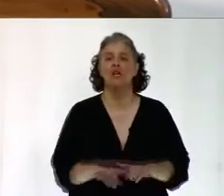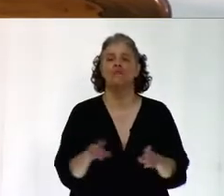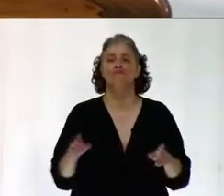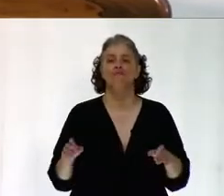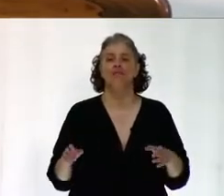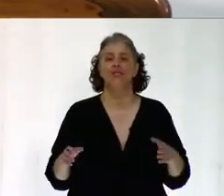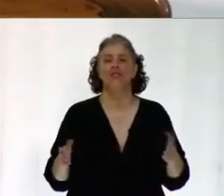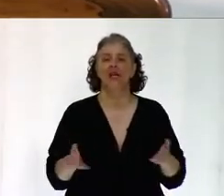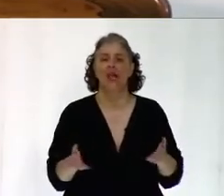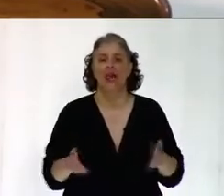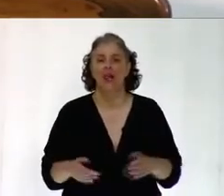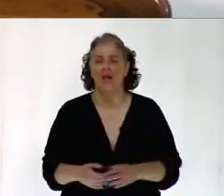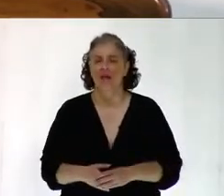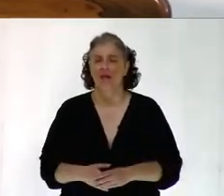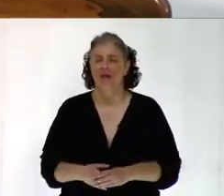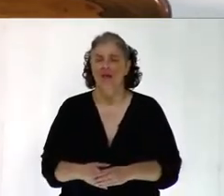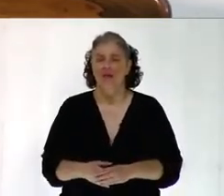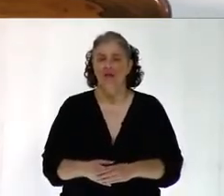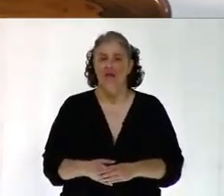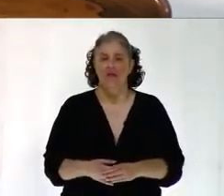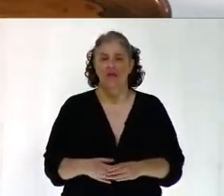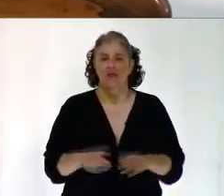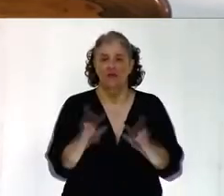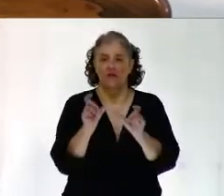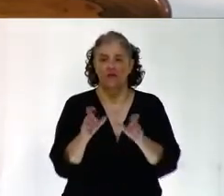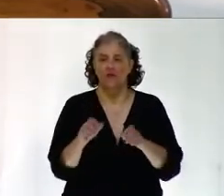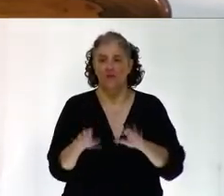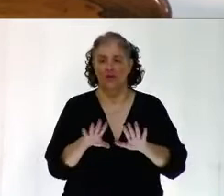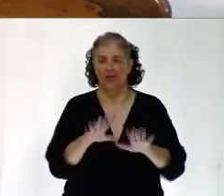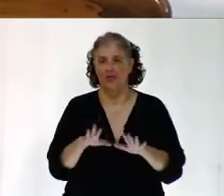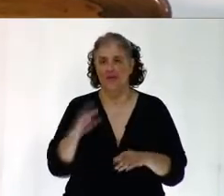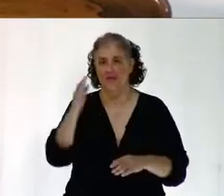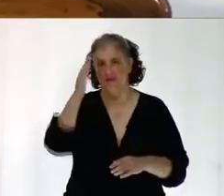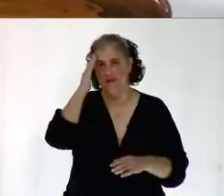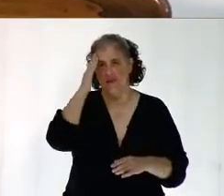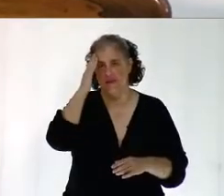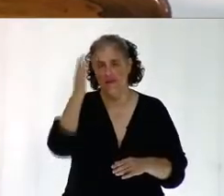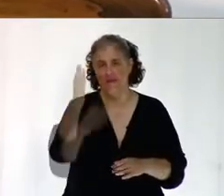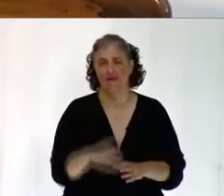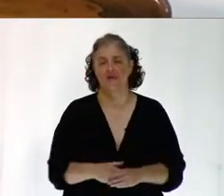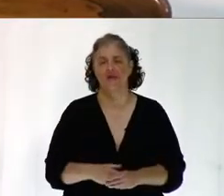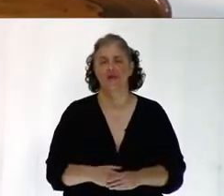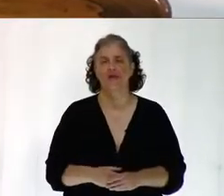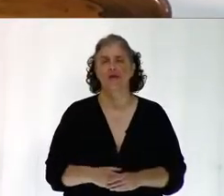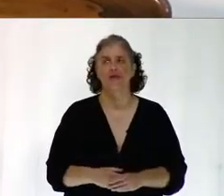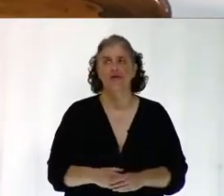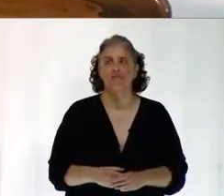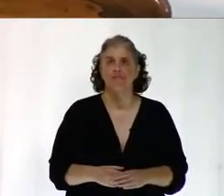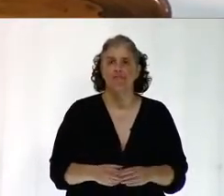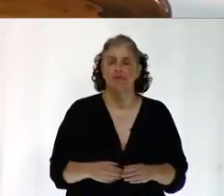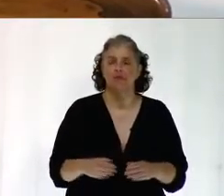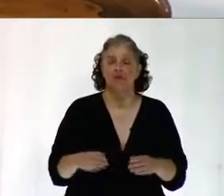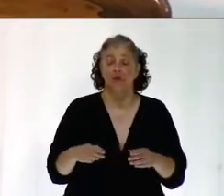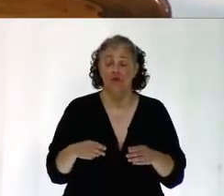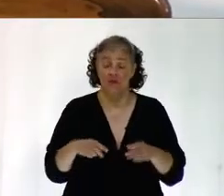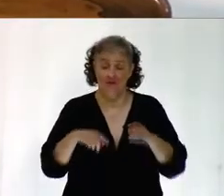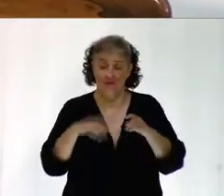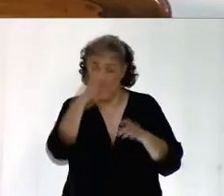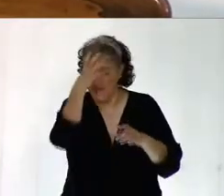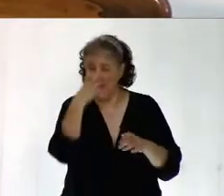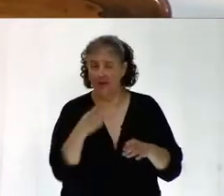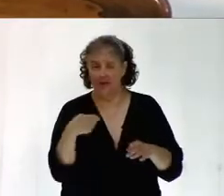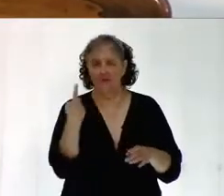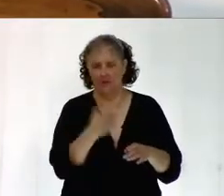seja aqui um dos pontos mais críticos das tentações que sofremos ao senhor